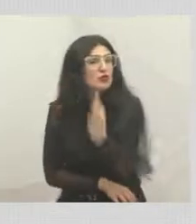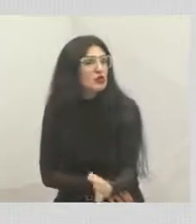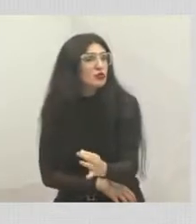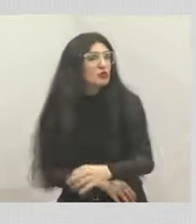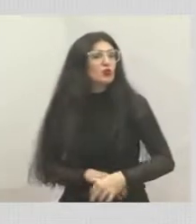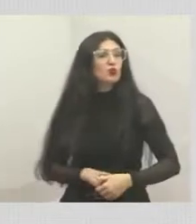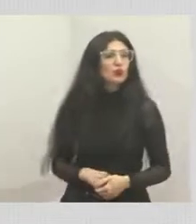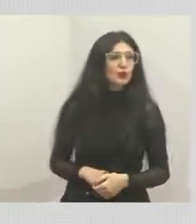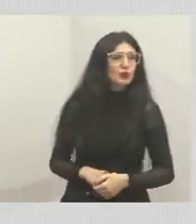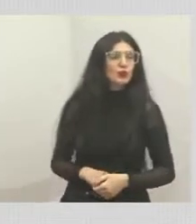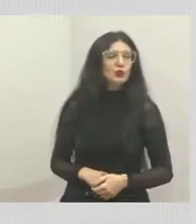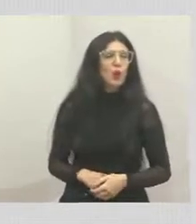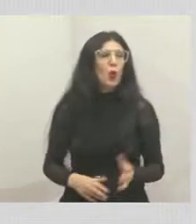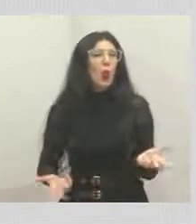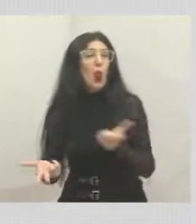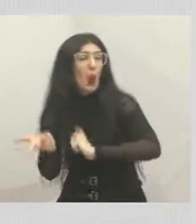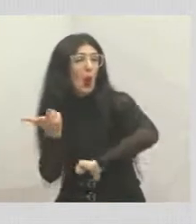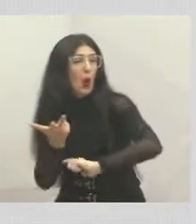56,23%.